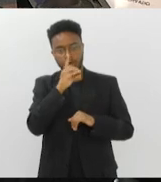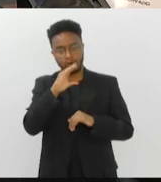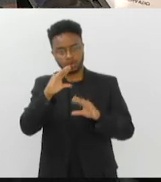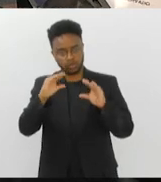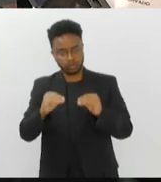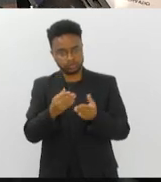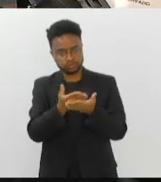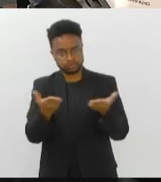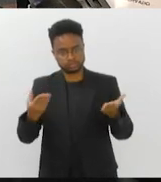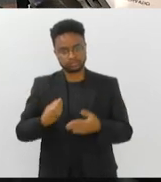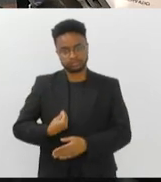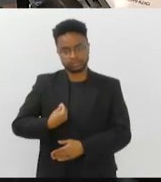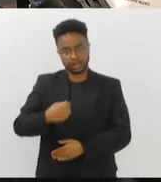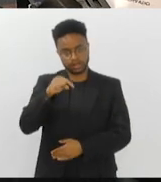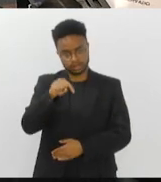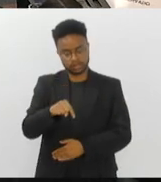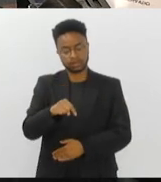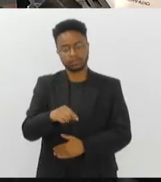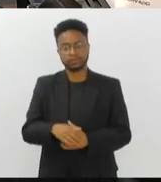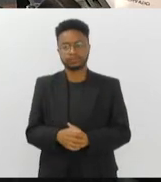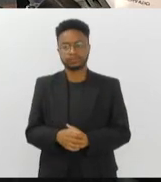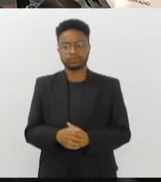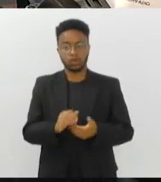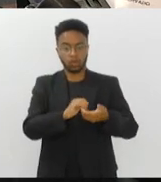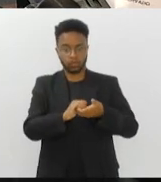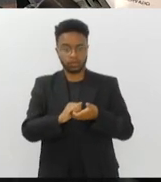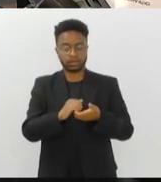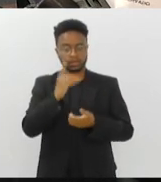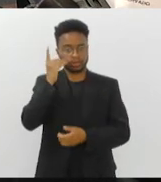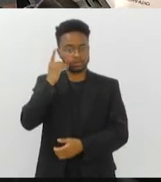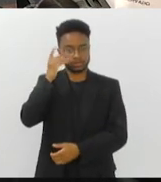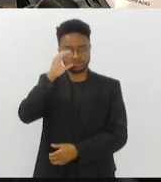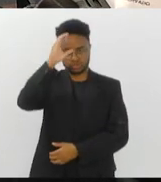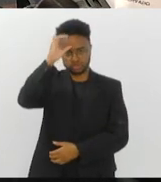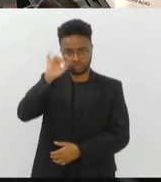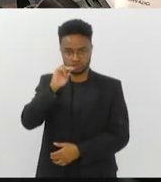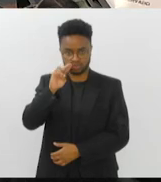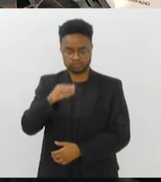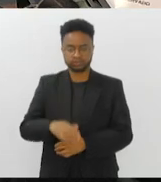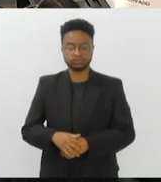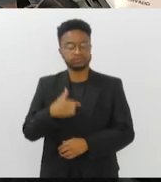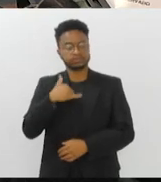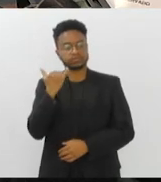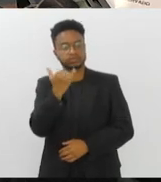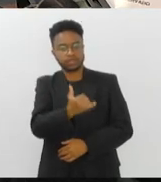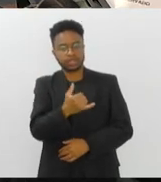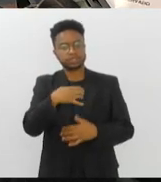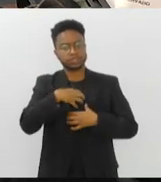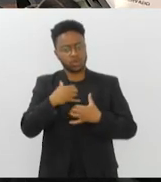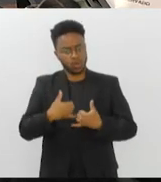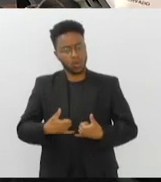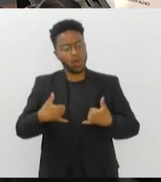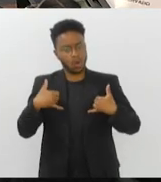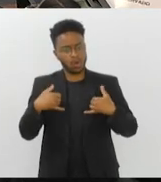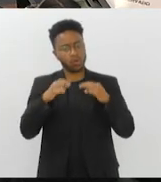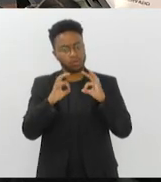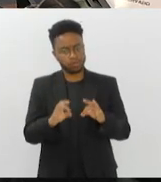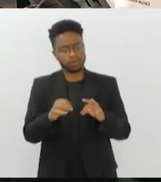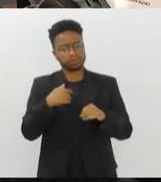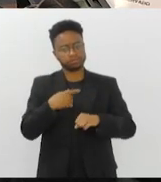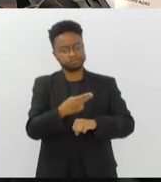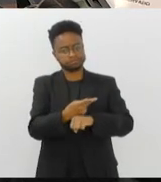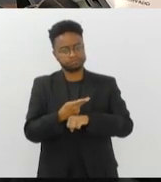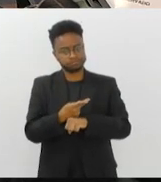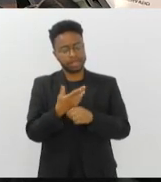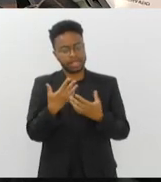presentes. E, Tia Ju, digo com muita propriedade que tenho muito orgulho do prêmio que estou